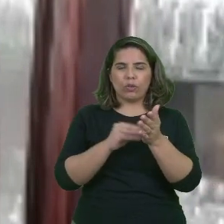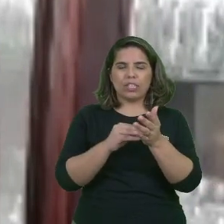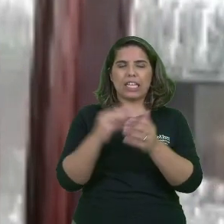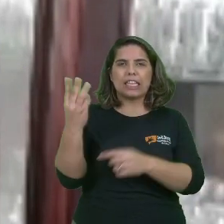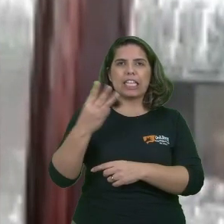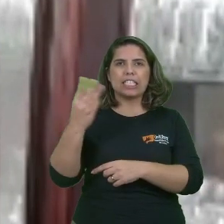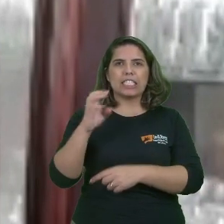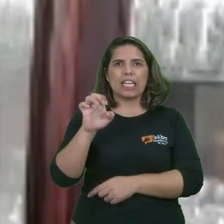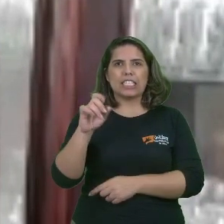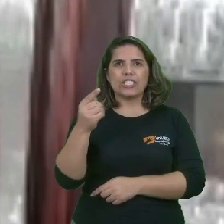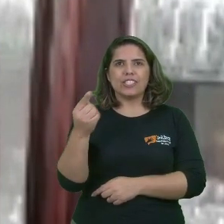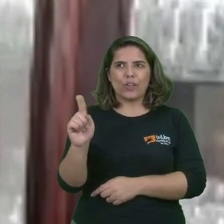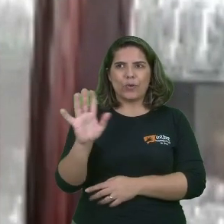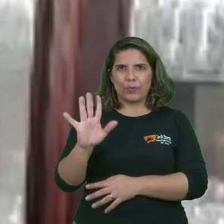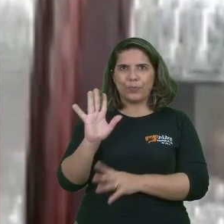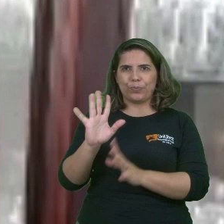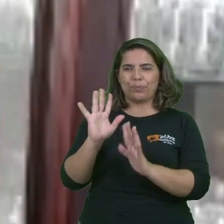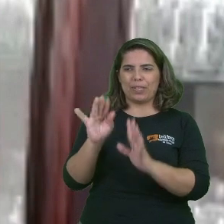Edição